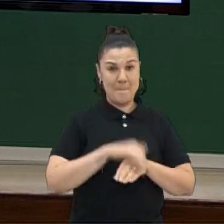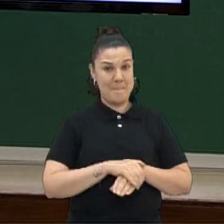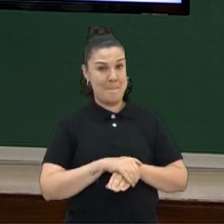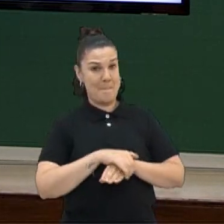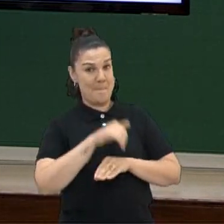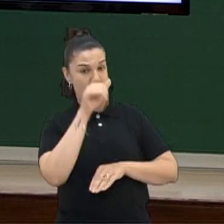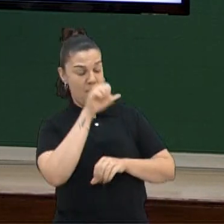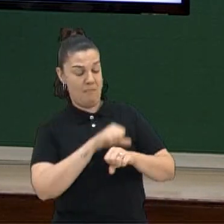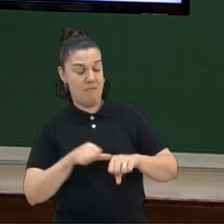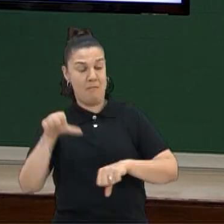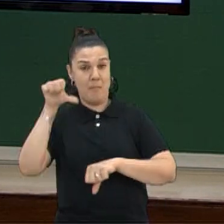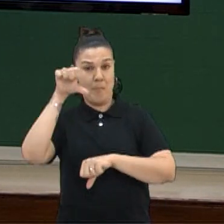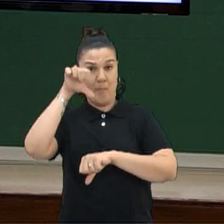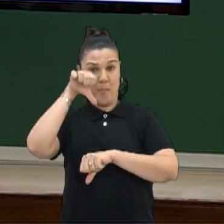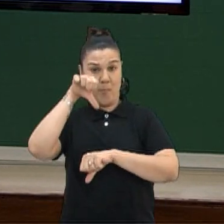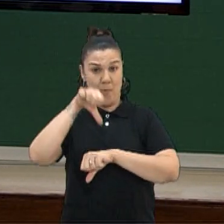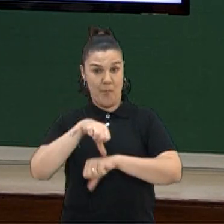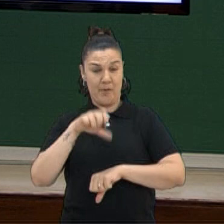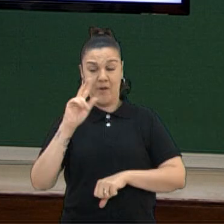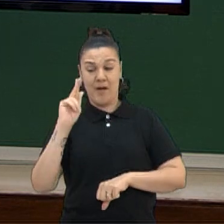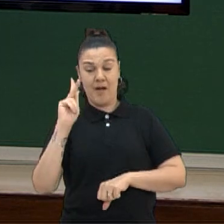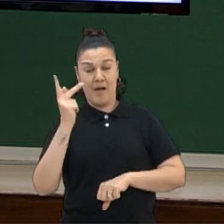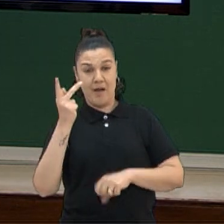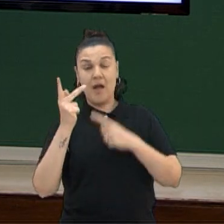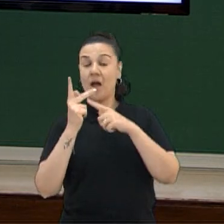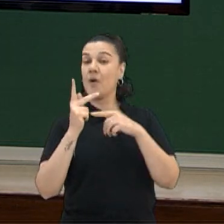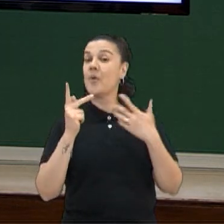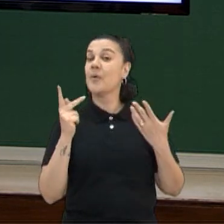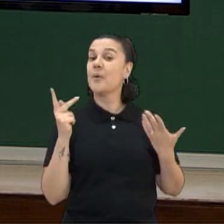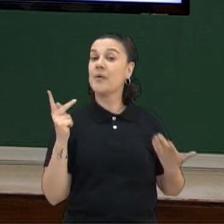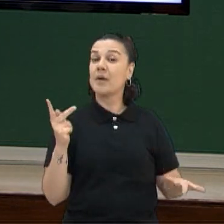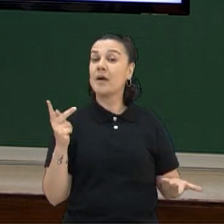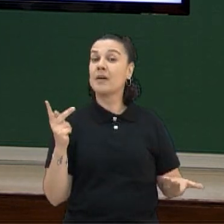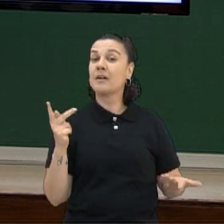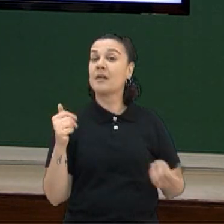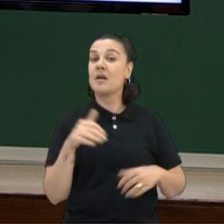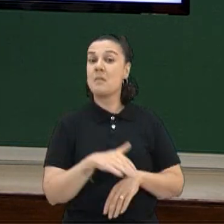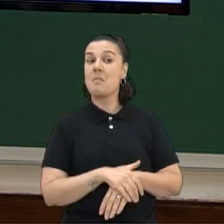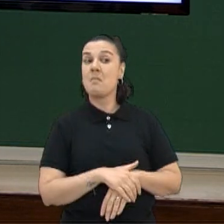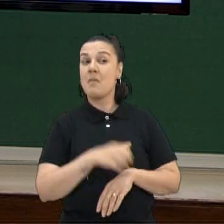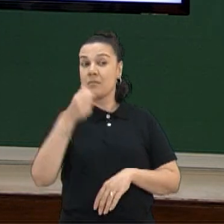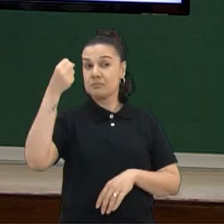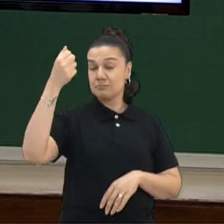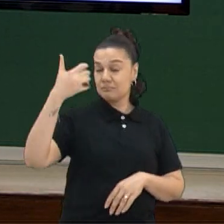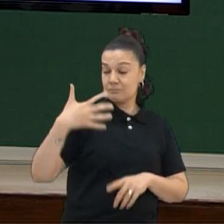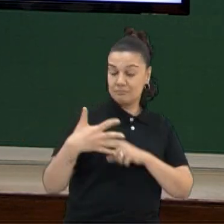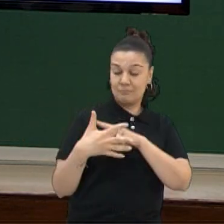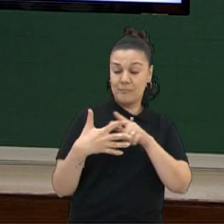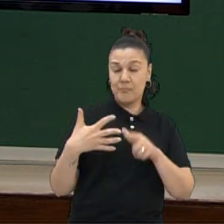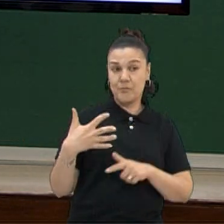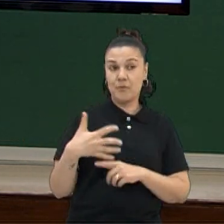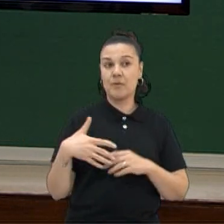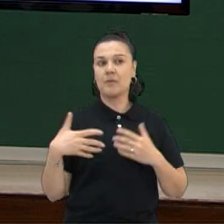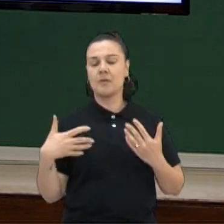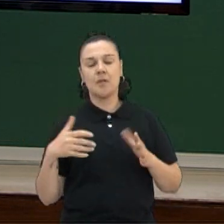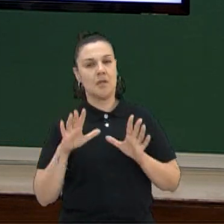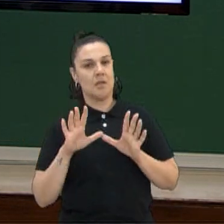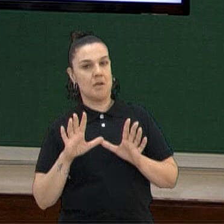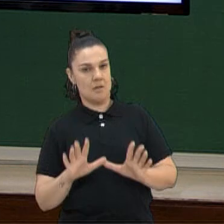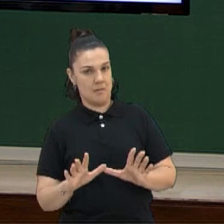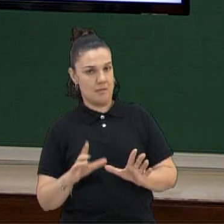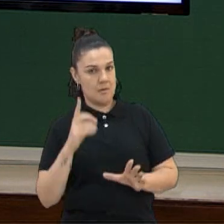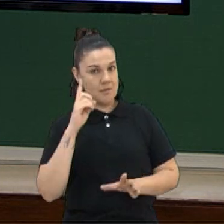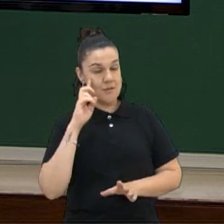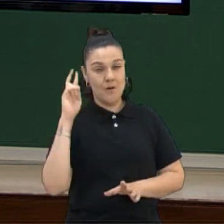maior polaridade que ocorre entre o hidrogênio é com qual desses elementos aqui? Bom, é